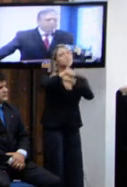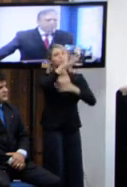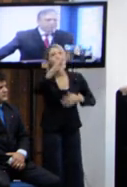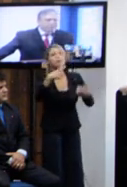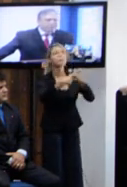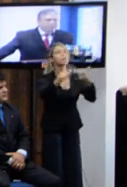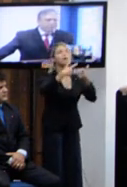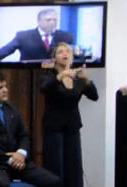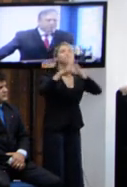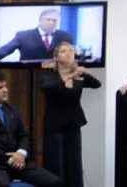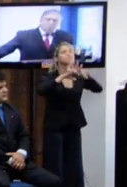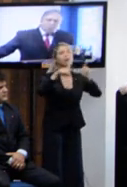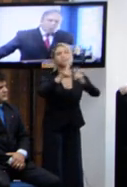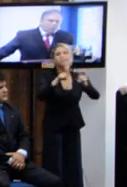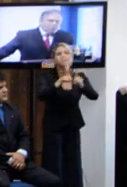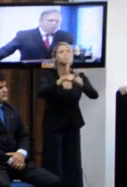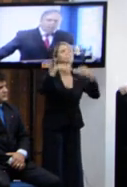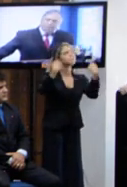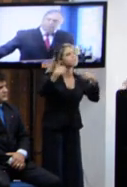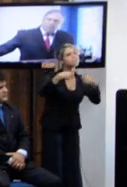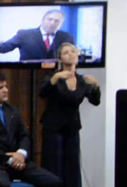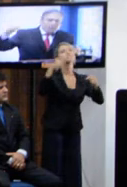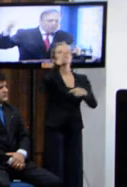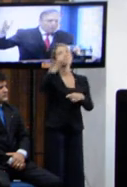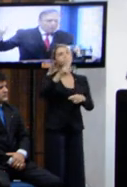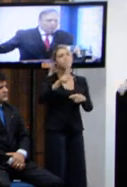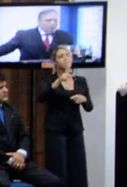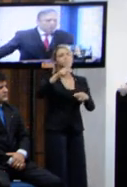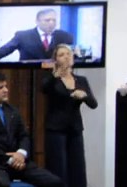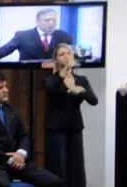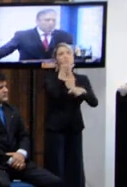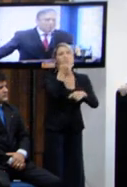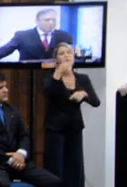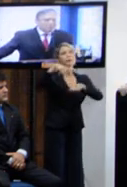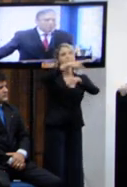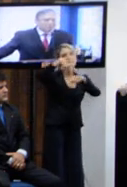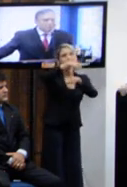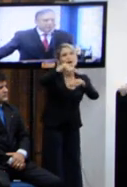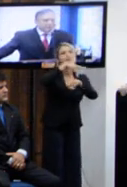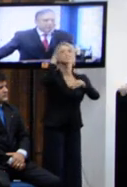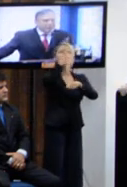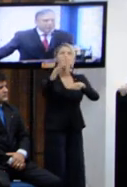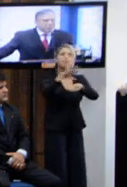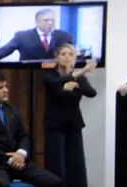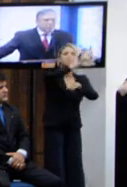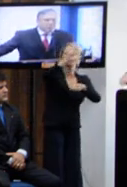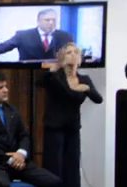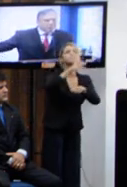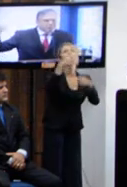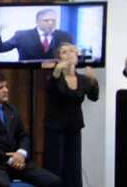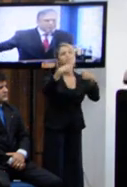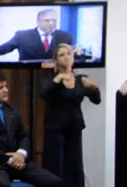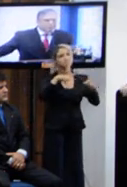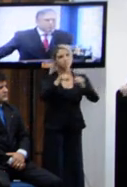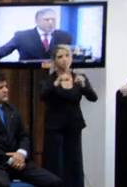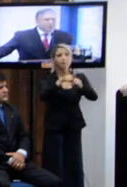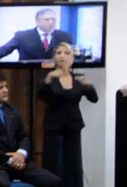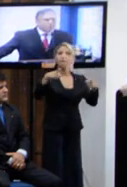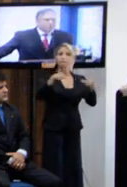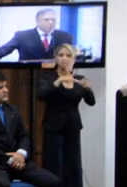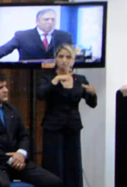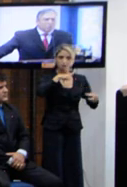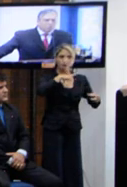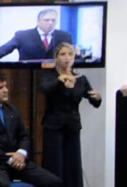precisa, que esse país precisa. Hoje, nós temos aí uma mudança de presidente da República, temos uma mudança de